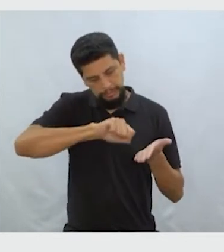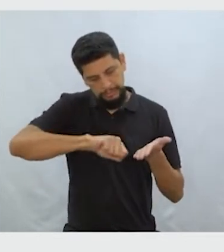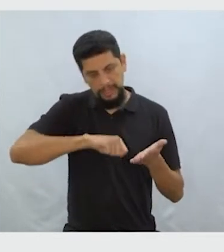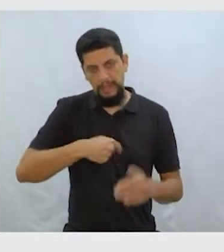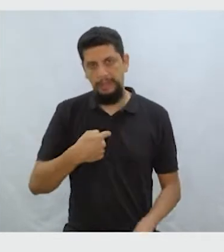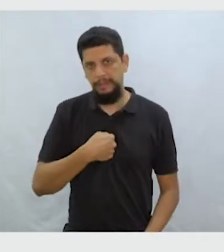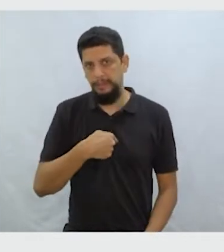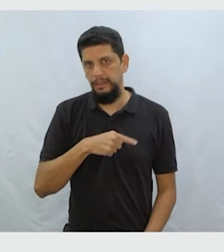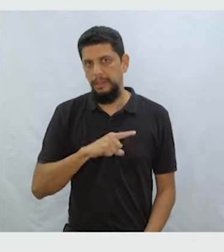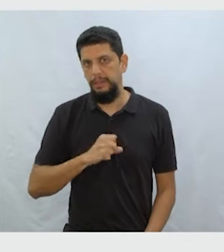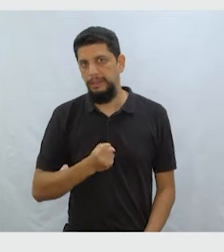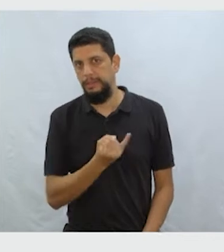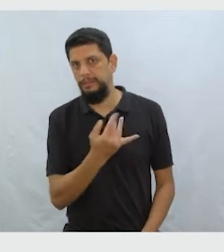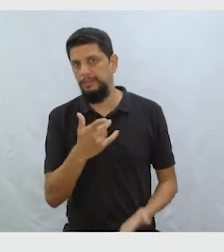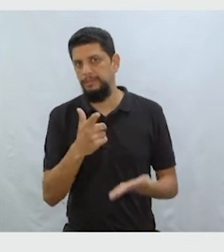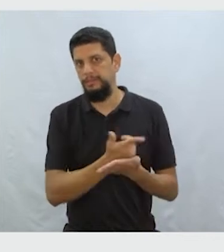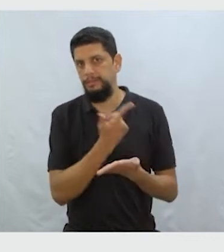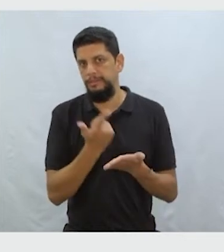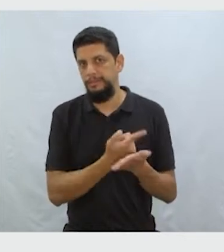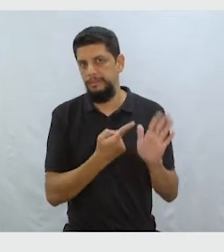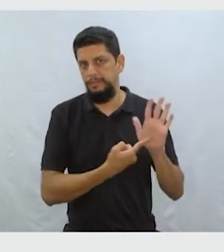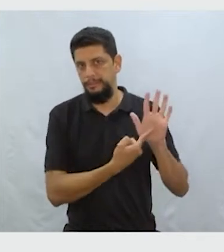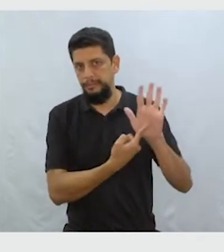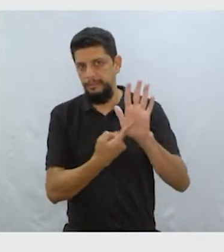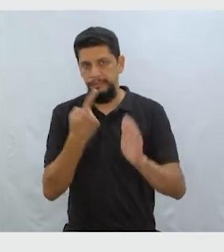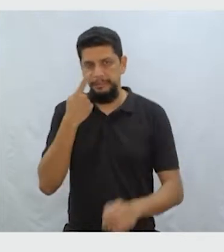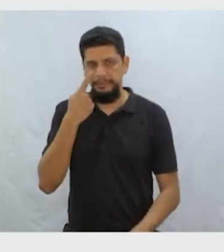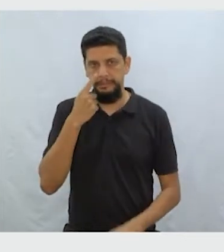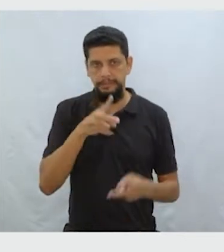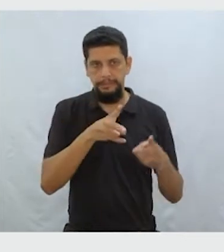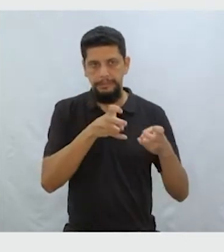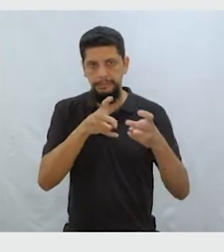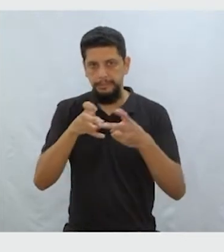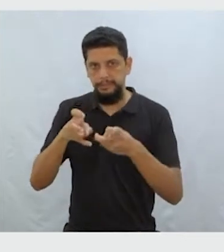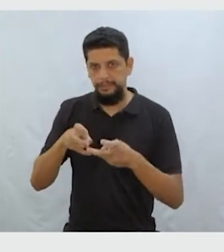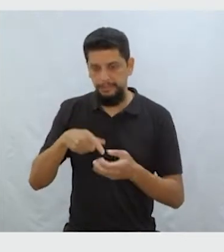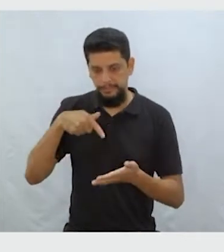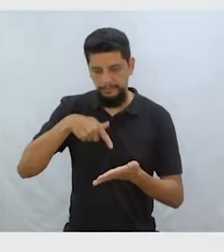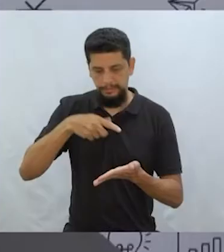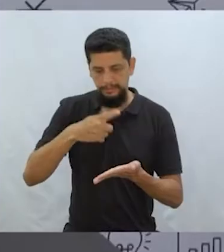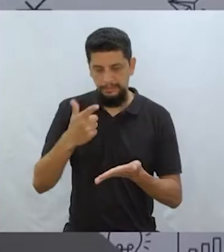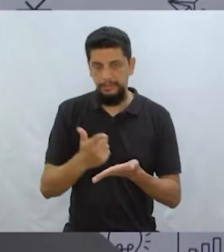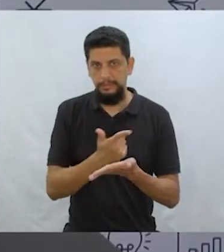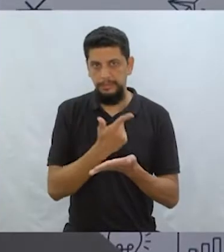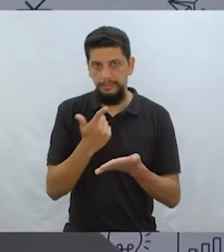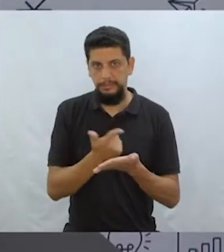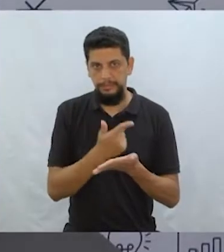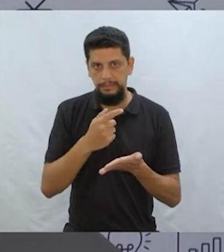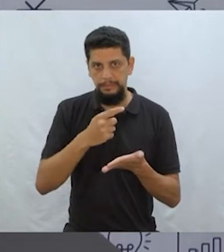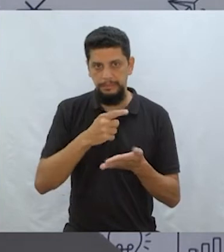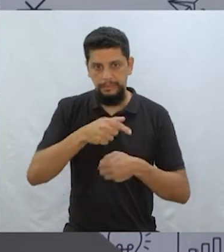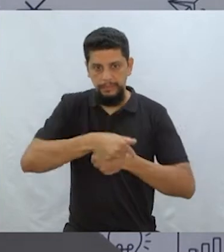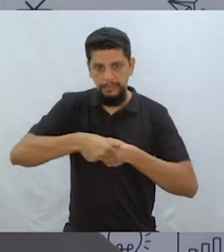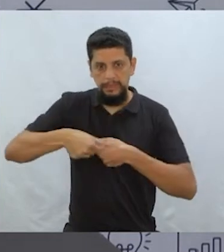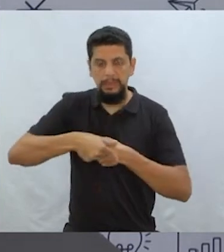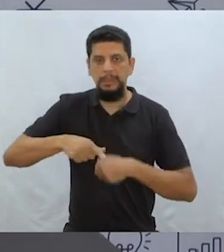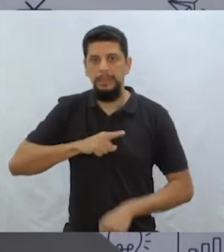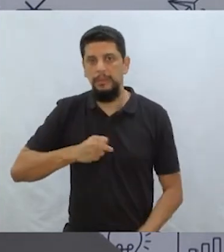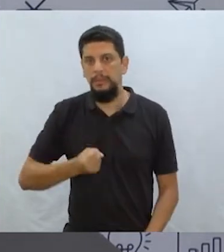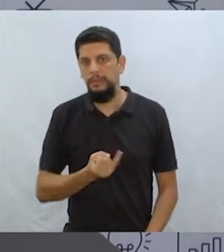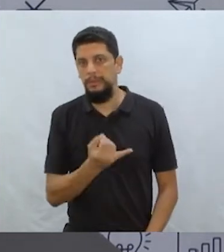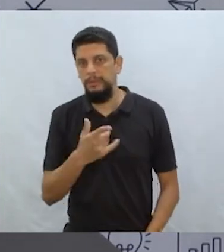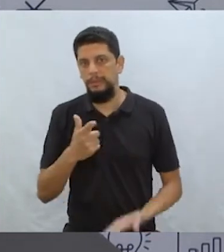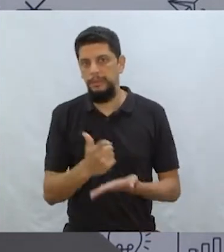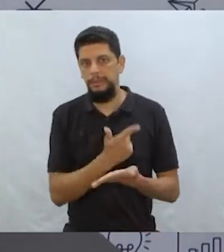escritora eu trouxe alguns livros para vocês observarem dessa autora que nós temos então nós temos alguns